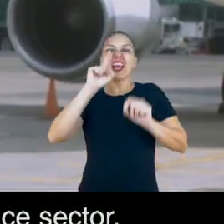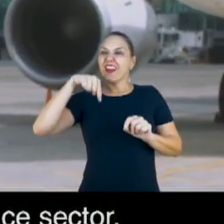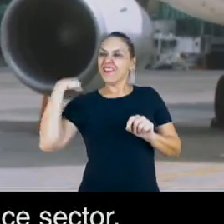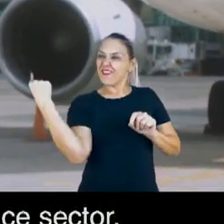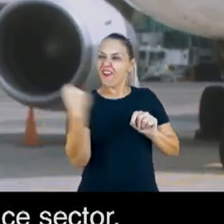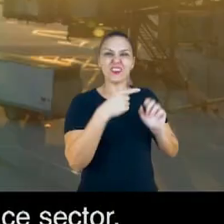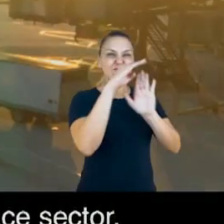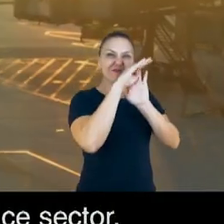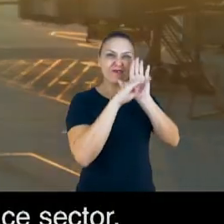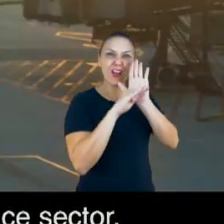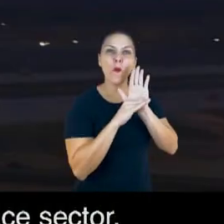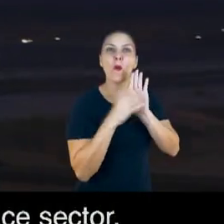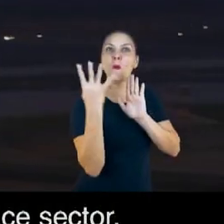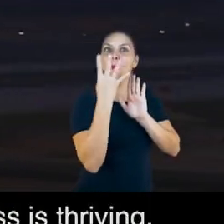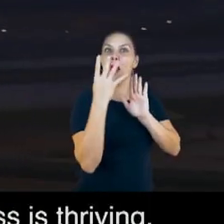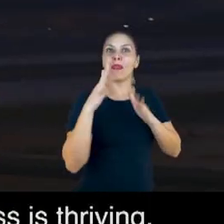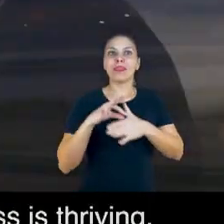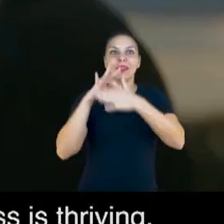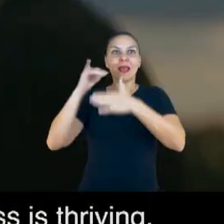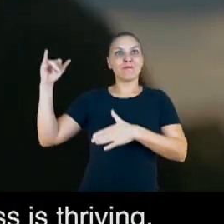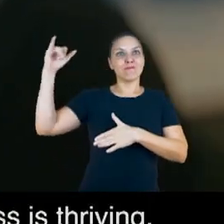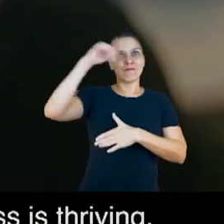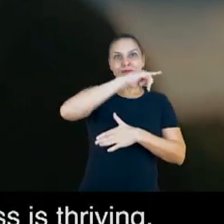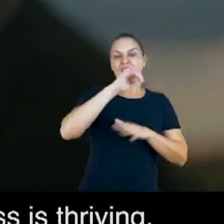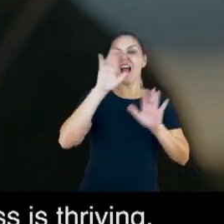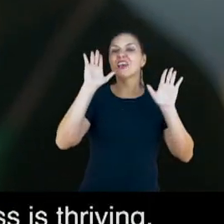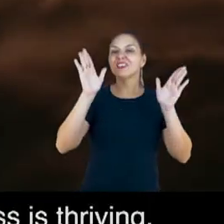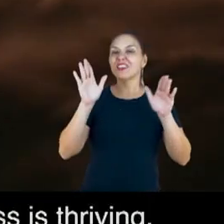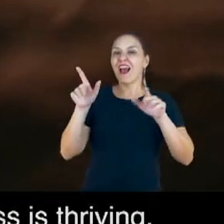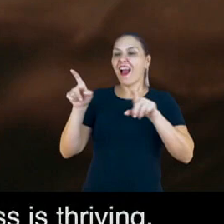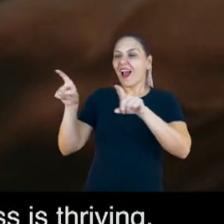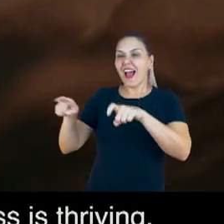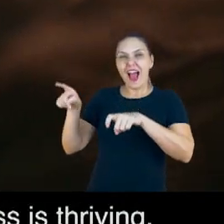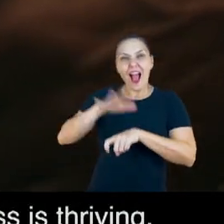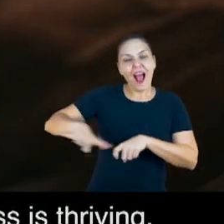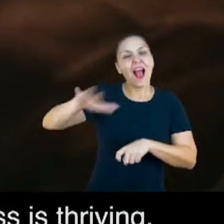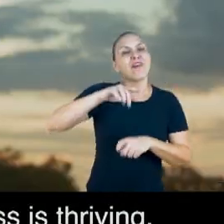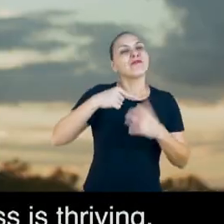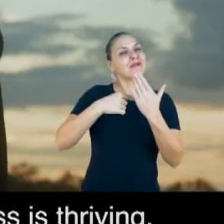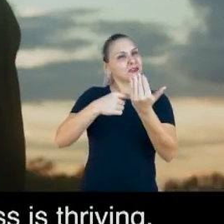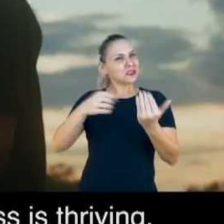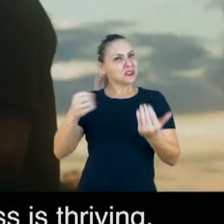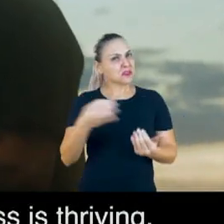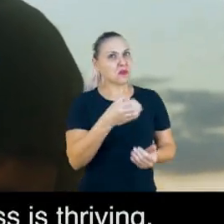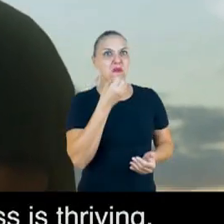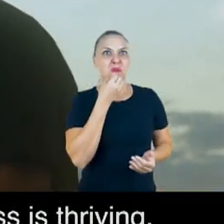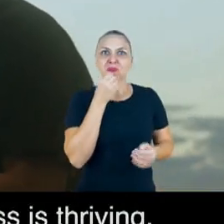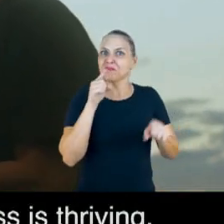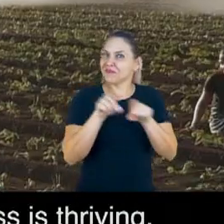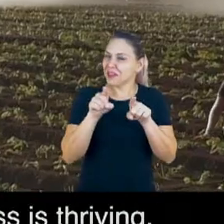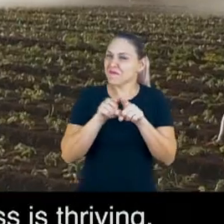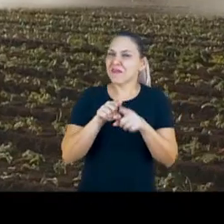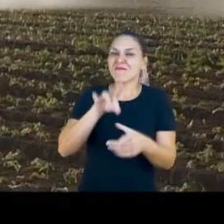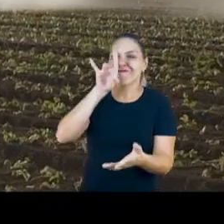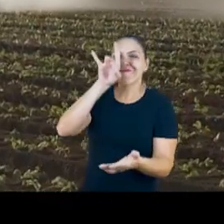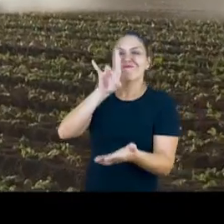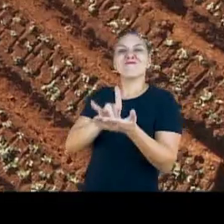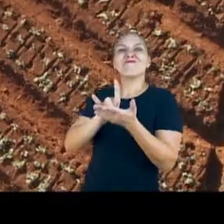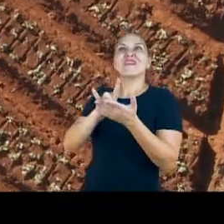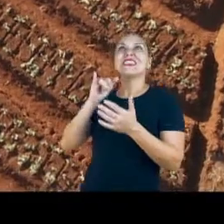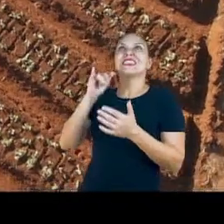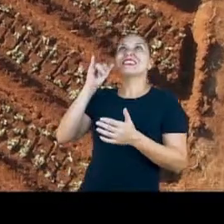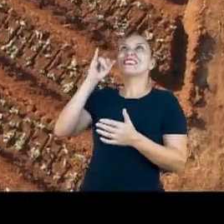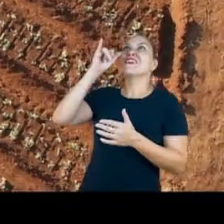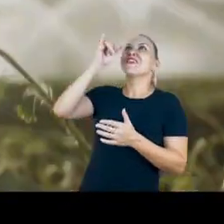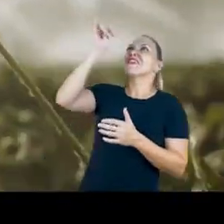líderes mundiais no setor da aviação. Já no agronegócio, novas tecnologias e oportunidades fazem literalmente o céu